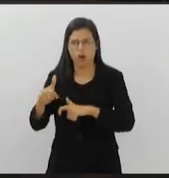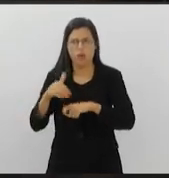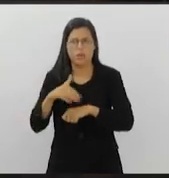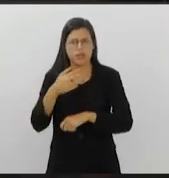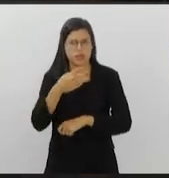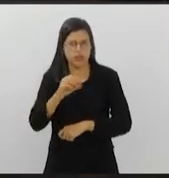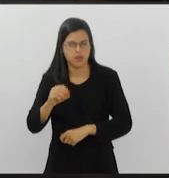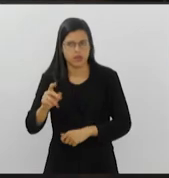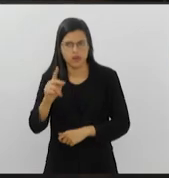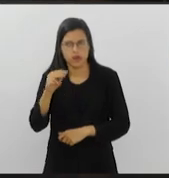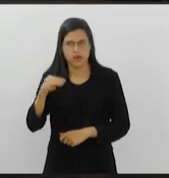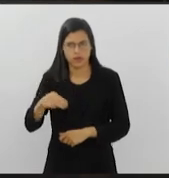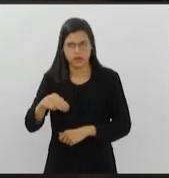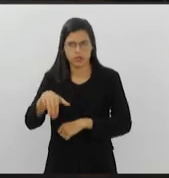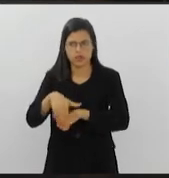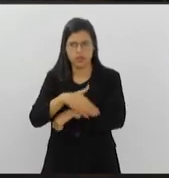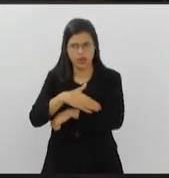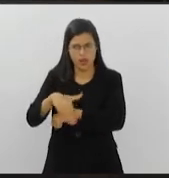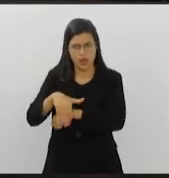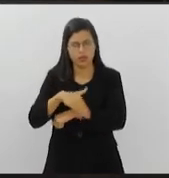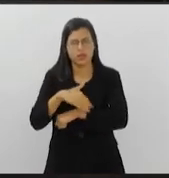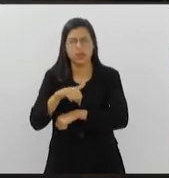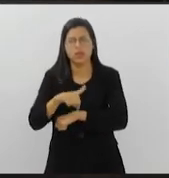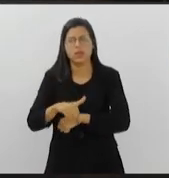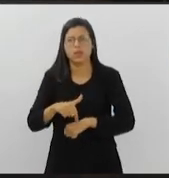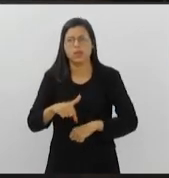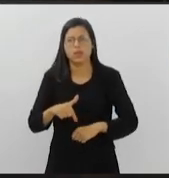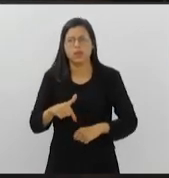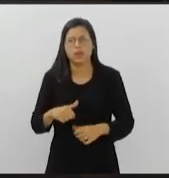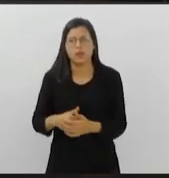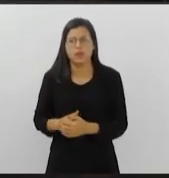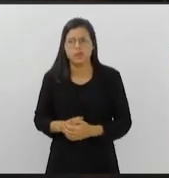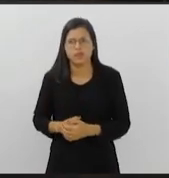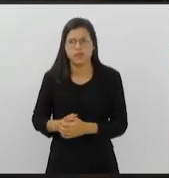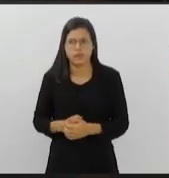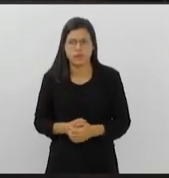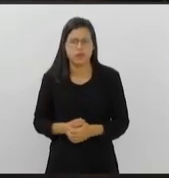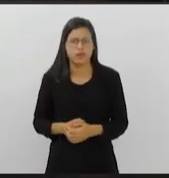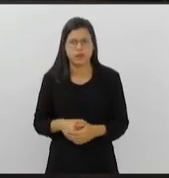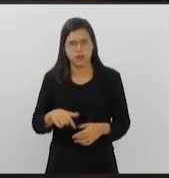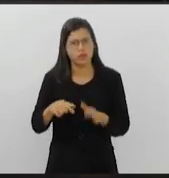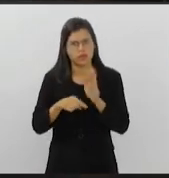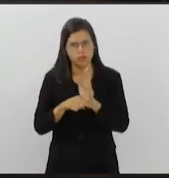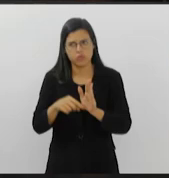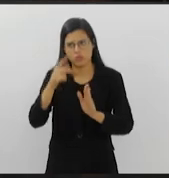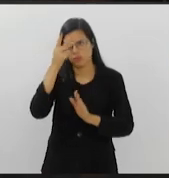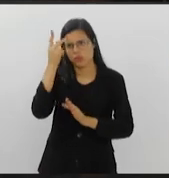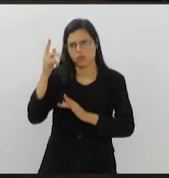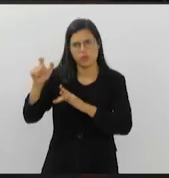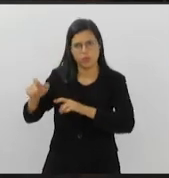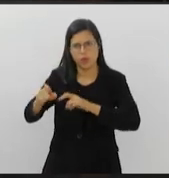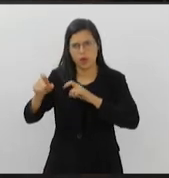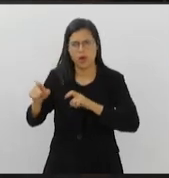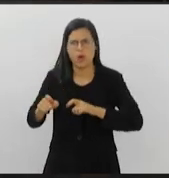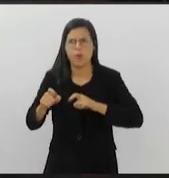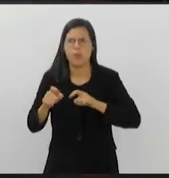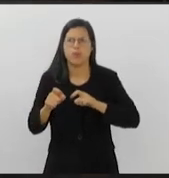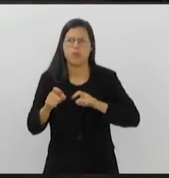estradas vicinais que servem, né, a pessoas do campo, agricultores familiares. Então, parabéns aí